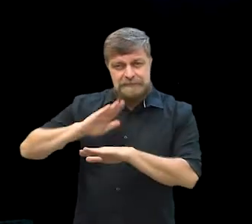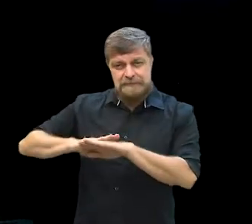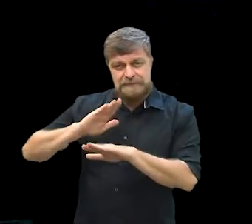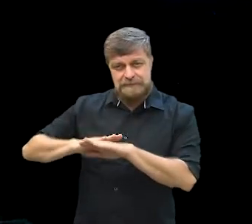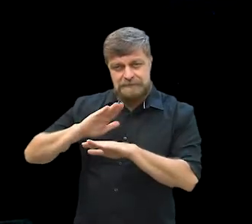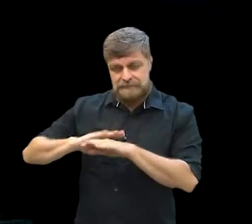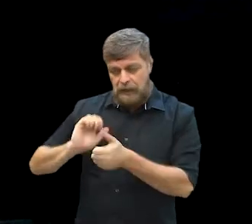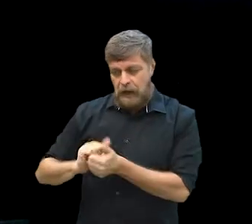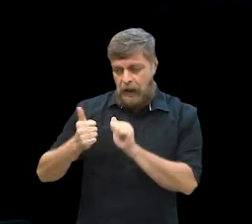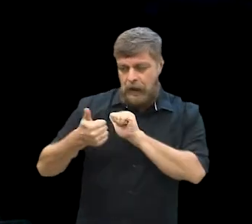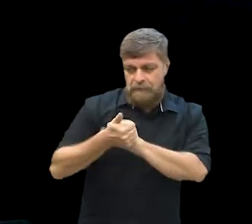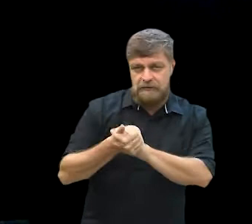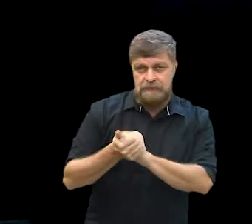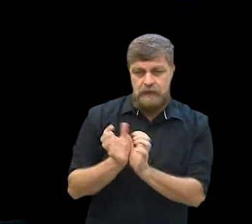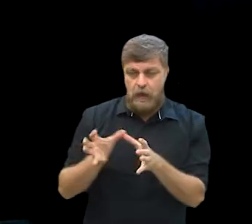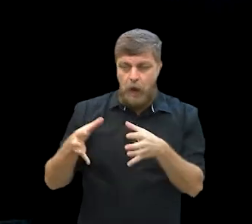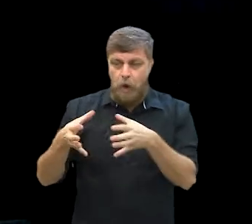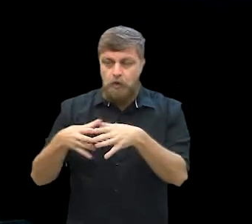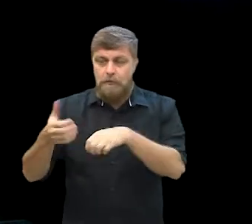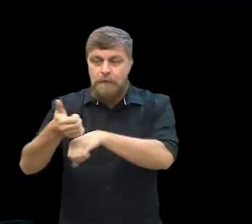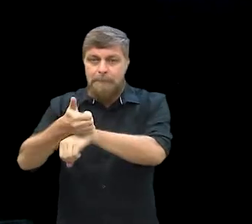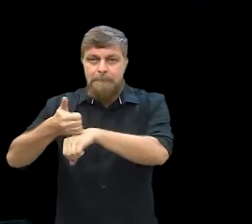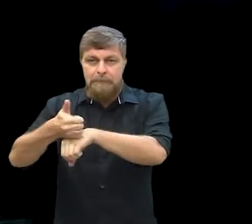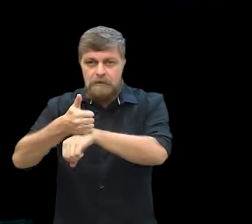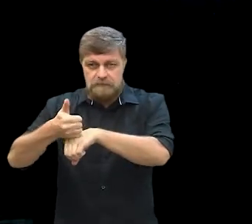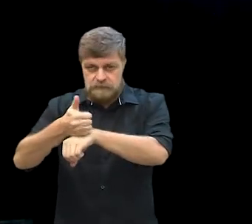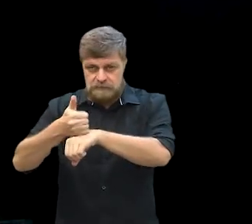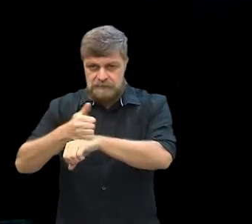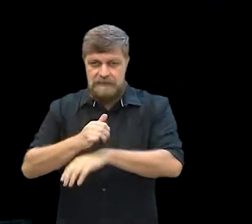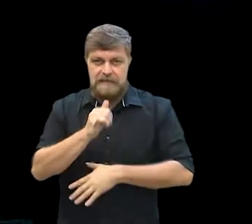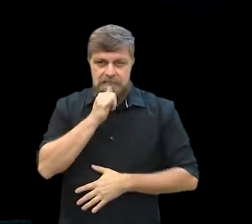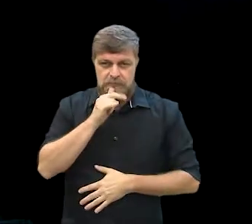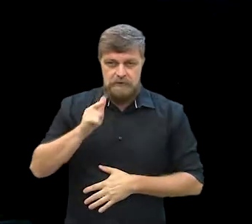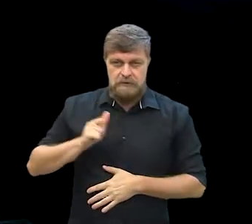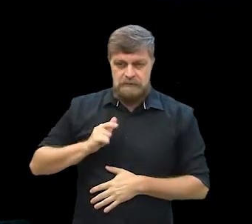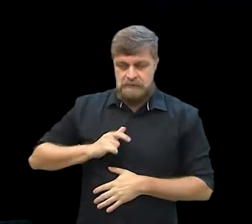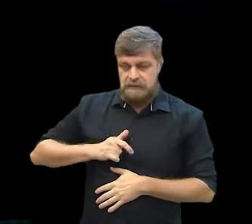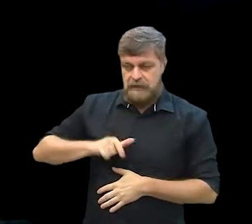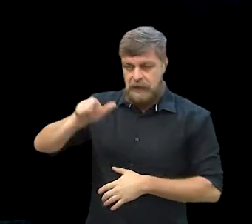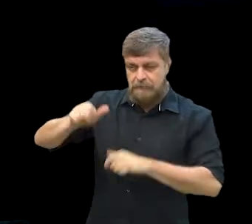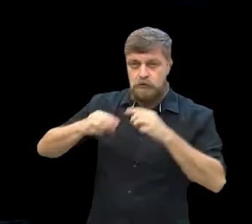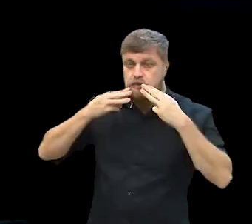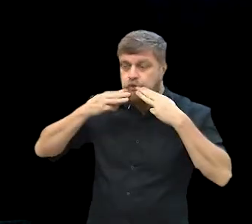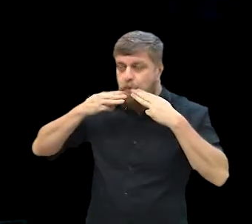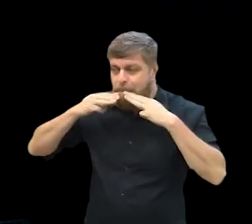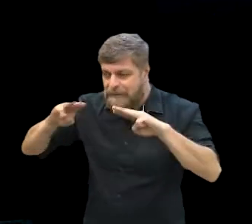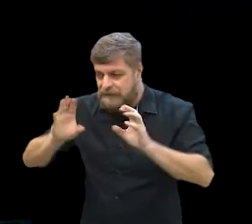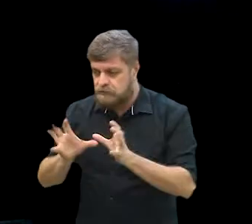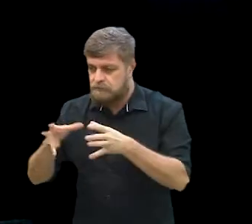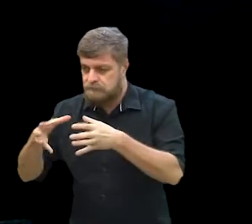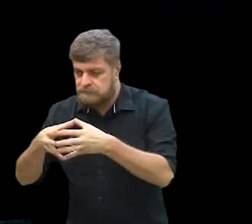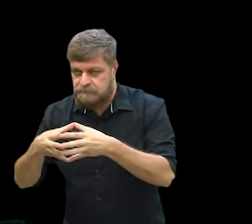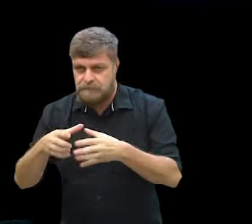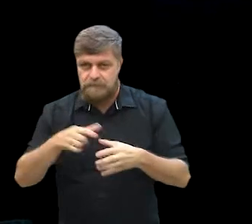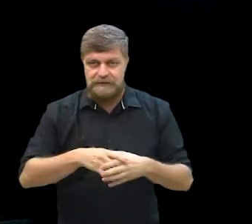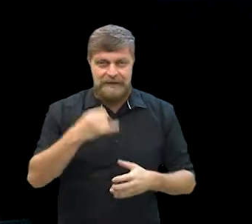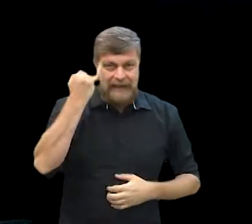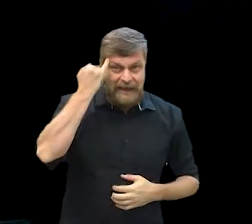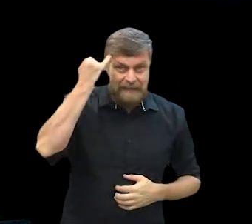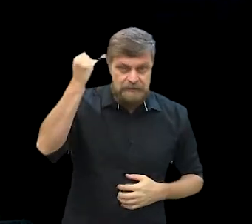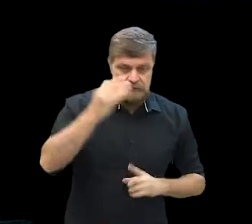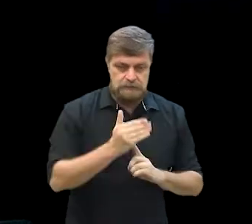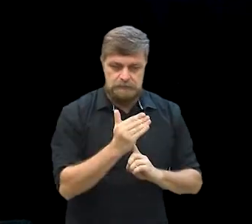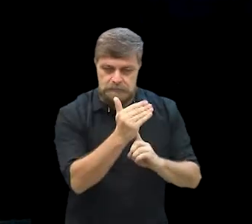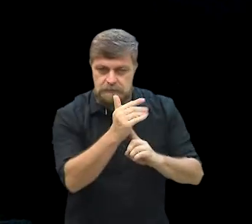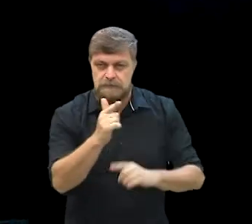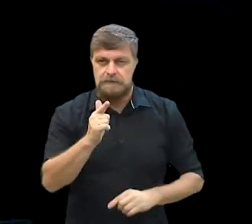foi remodelar o escopo de toda a equipe. Então, nós temos uma equipe de marketing, nós temos uma equipe de